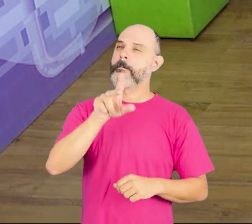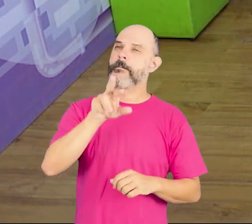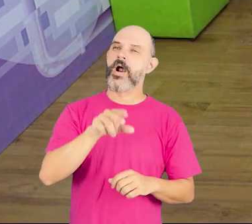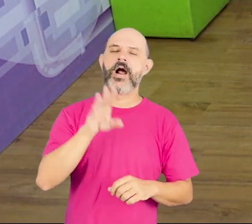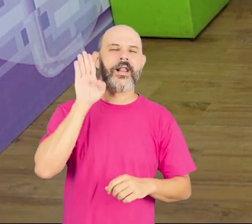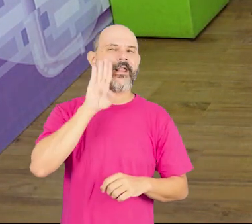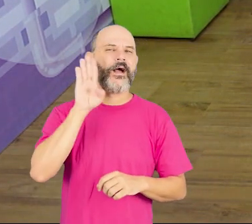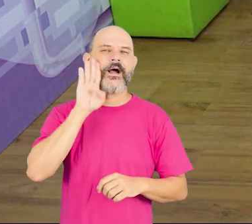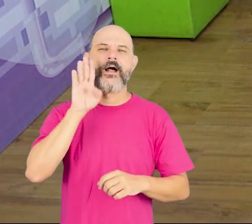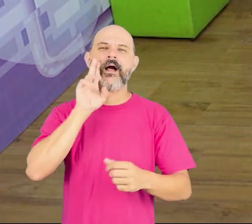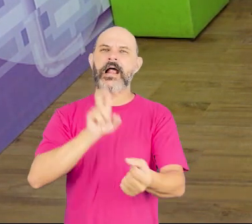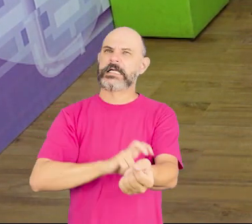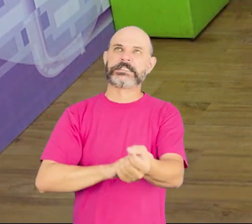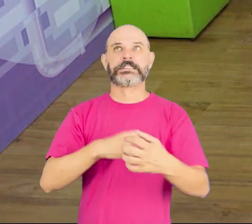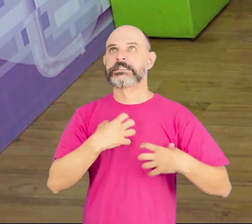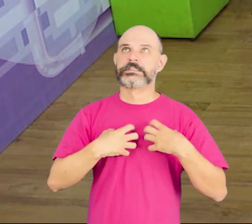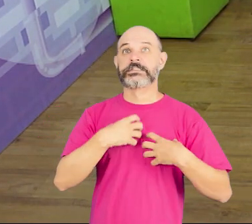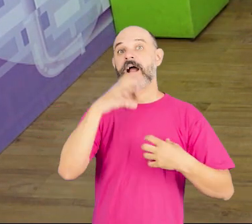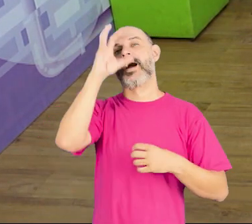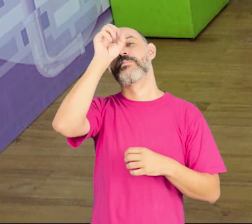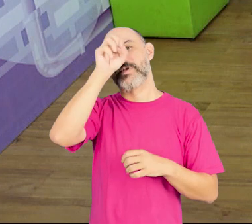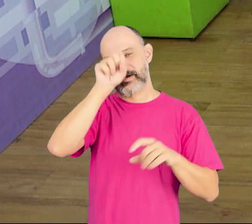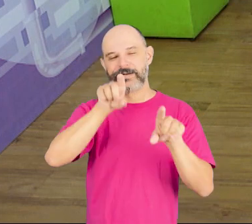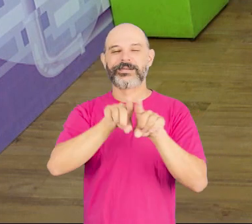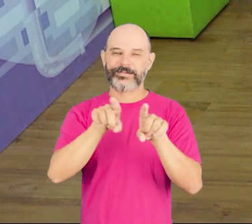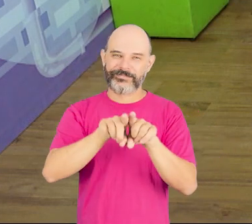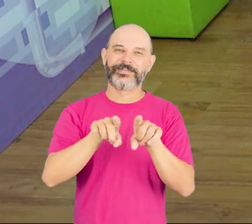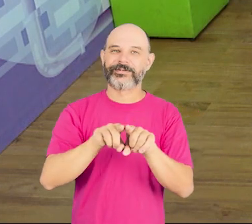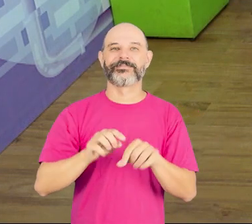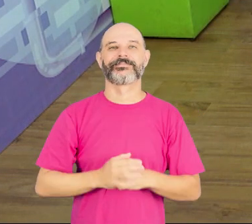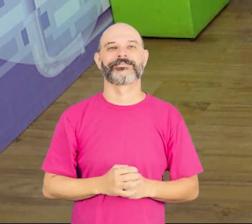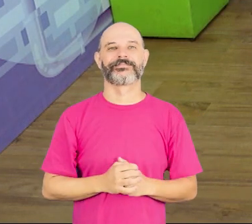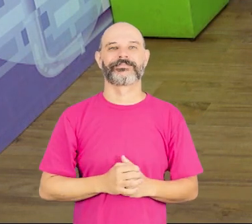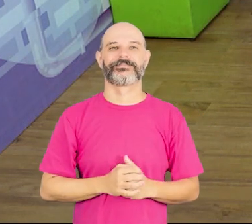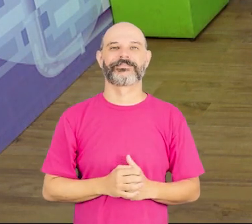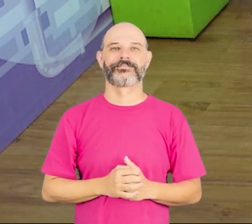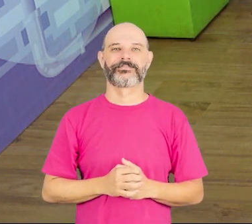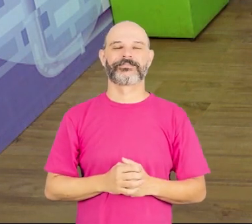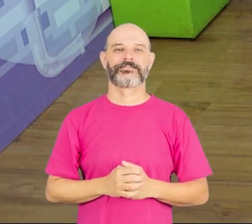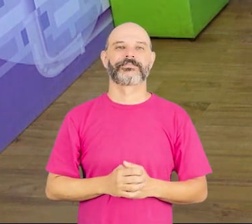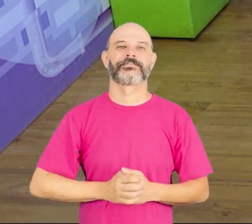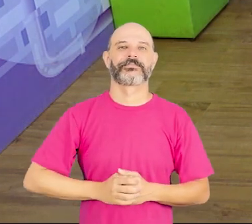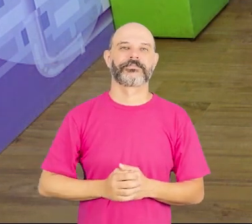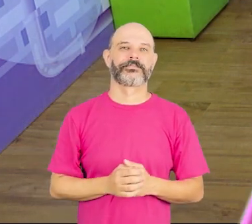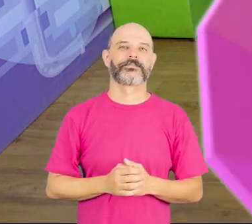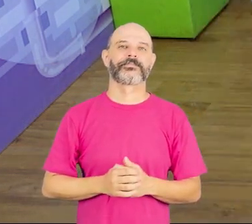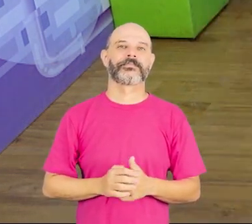tudo é legal, até irritar e aprender com as irmãs.